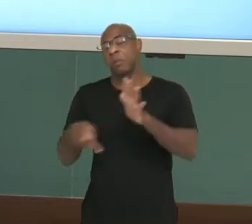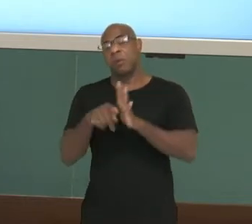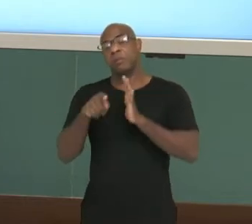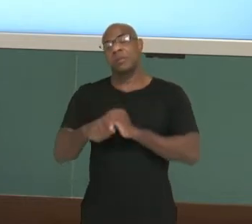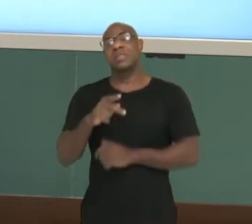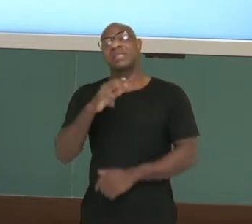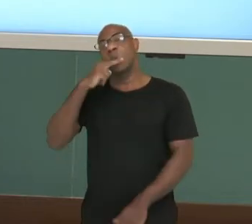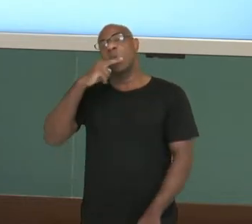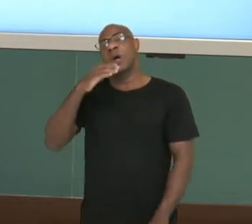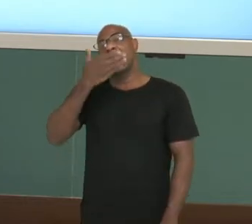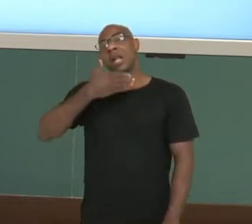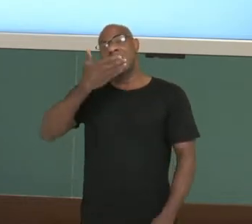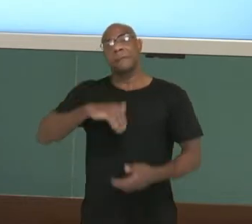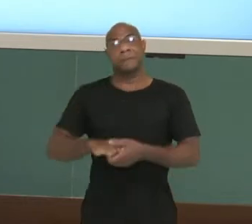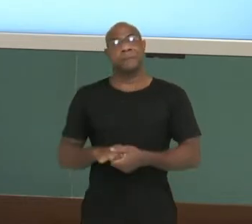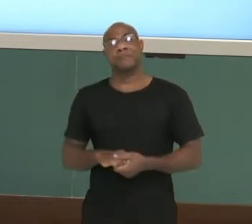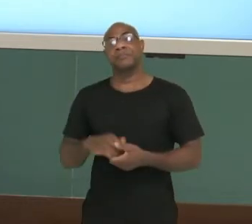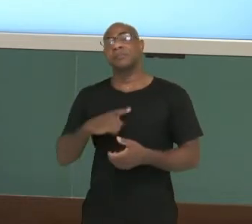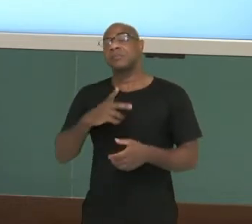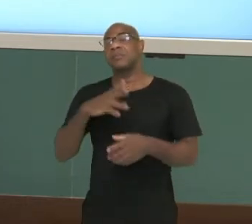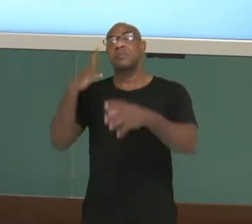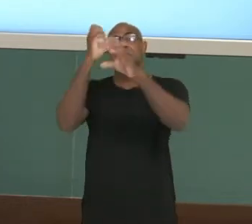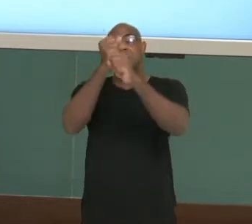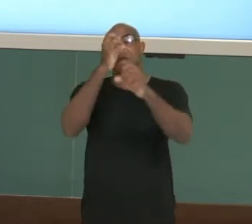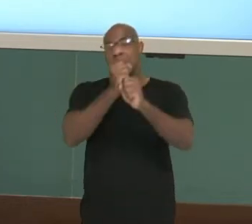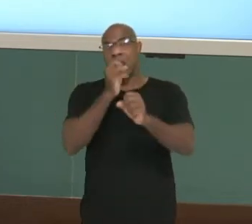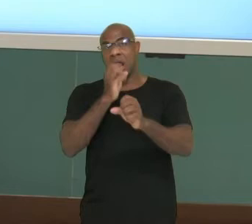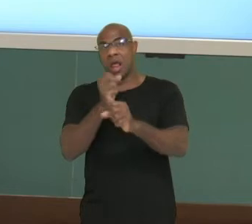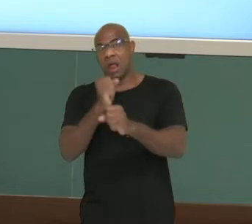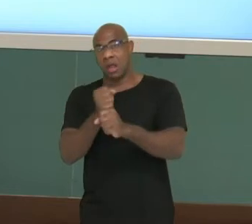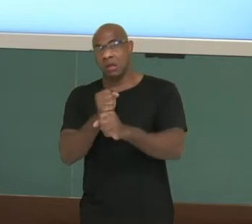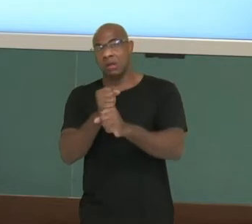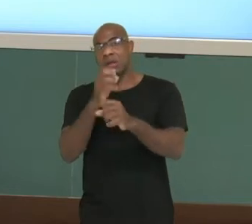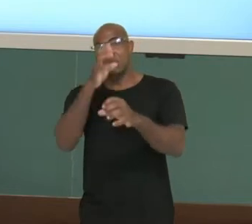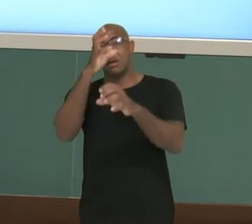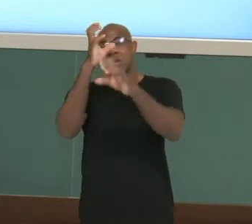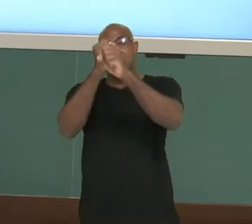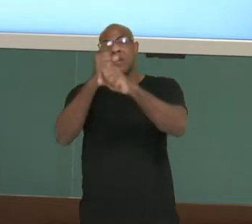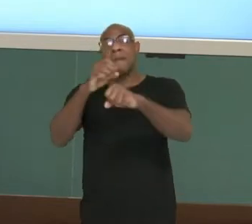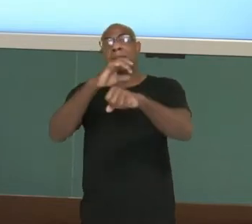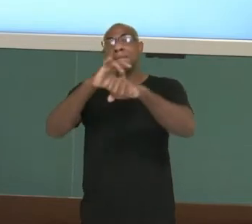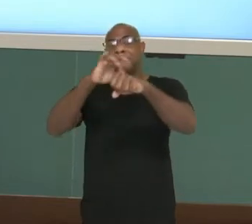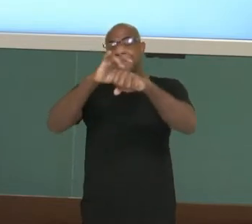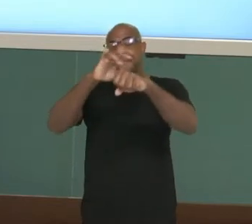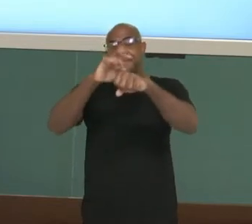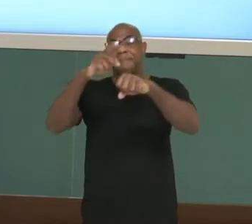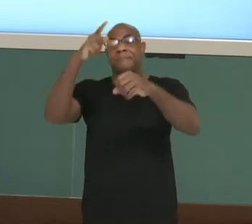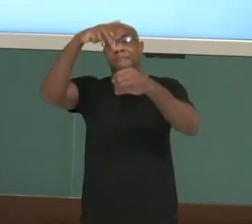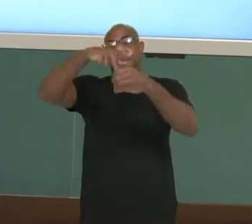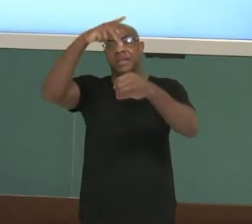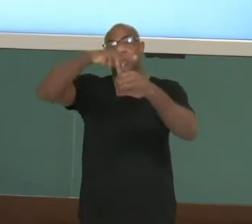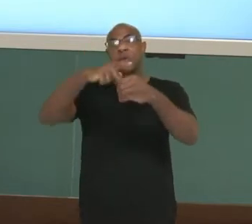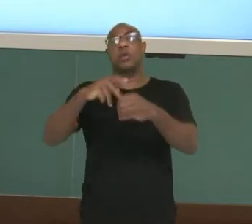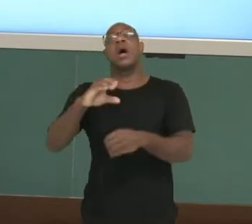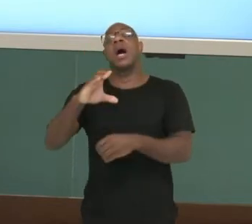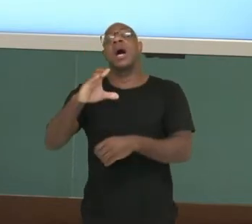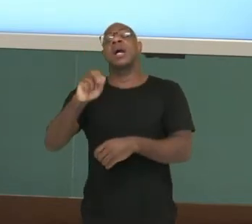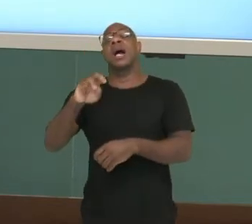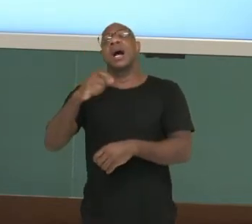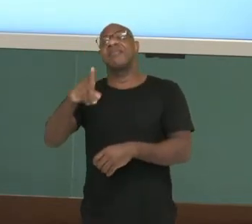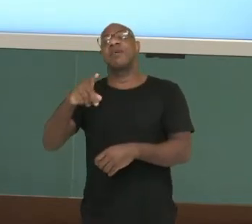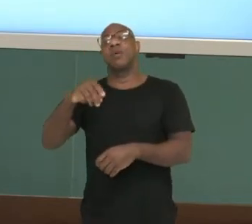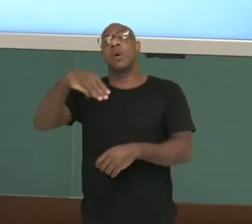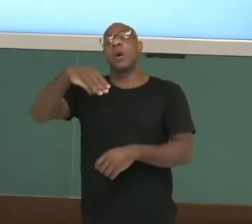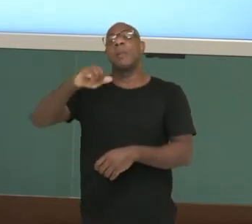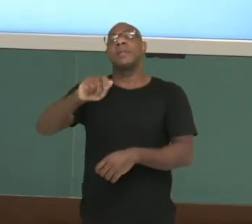da cana-de-açúcar. Então, se a gente somar petróleo e o carvão mineral, a gente observa que nós temos quase